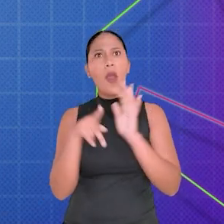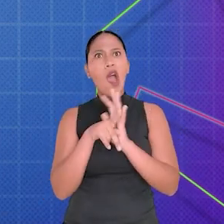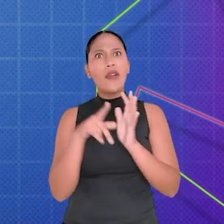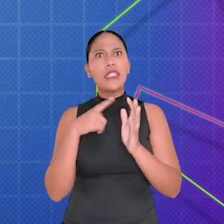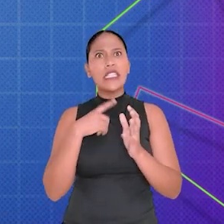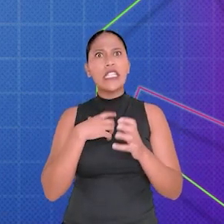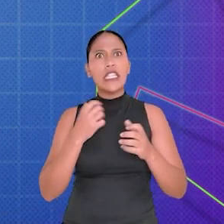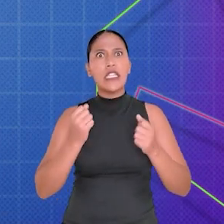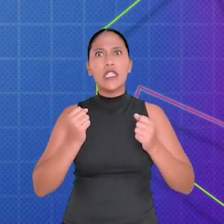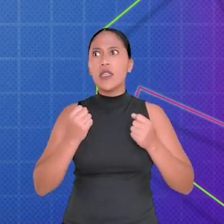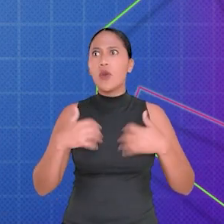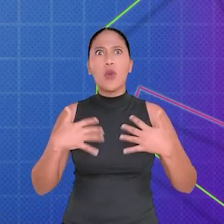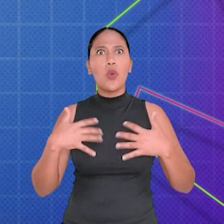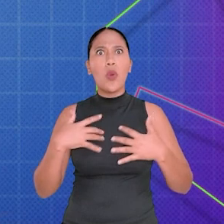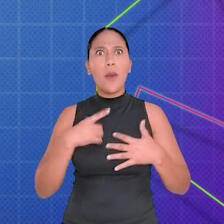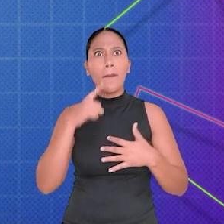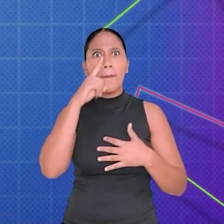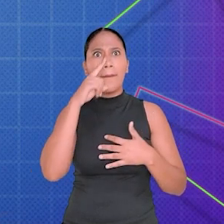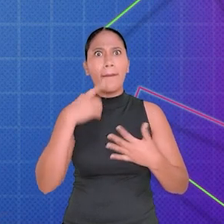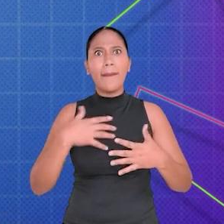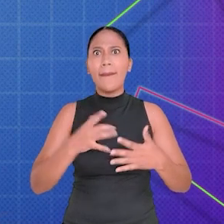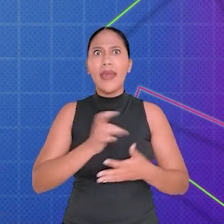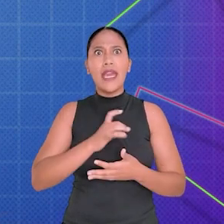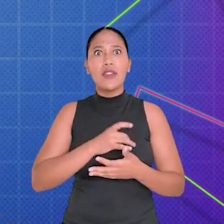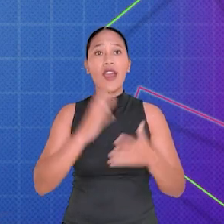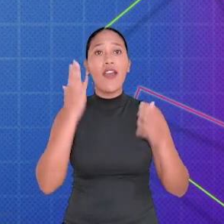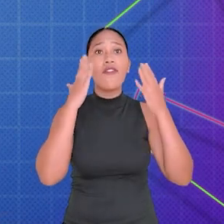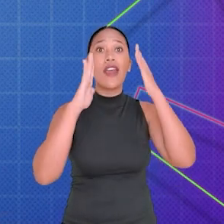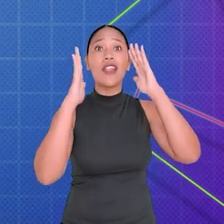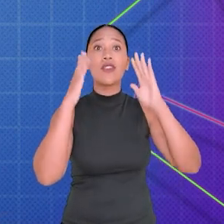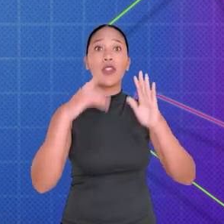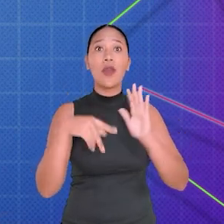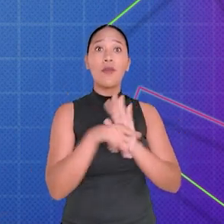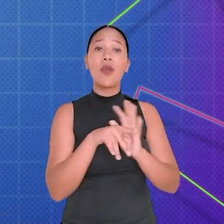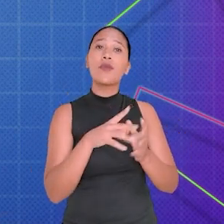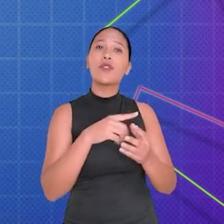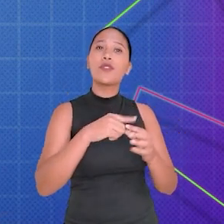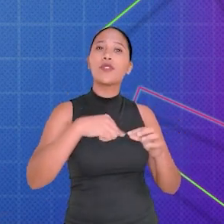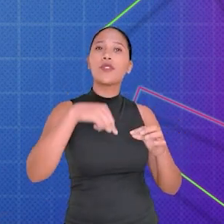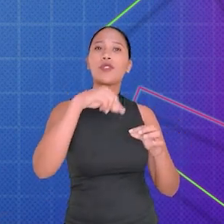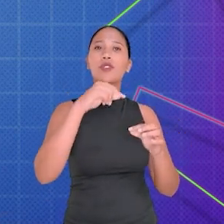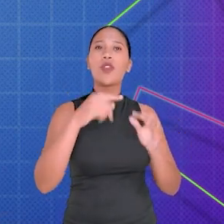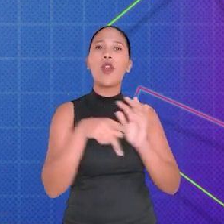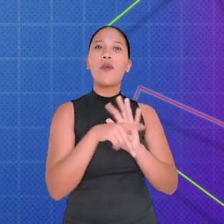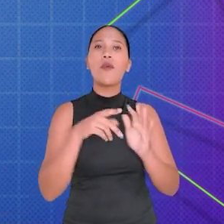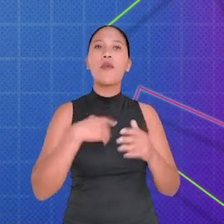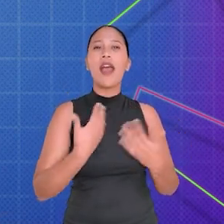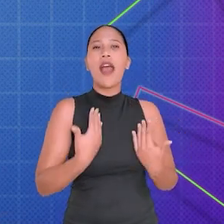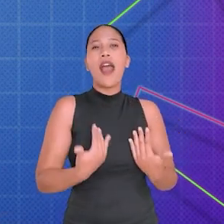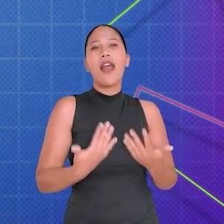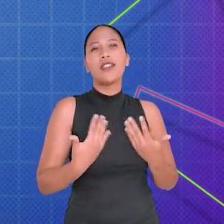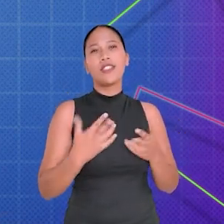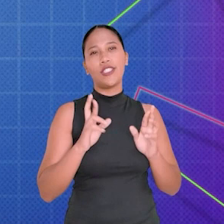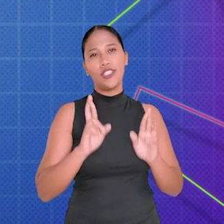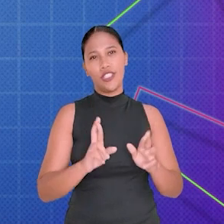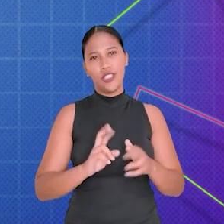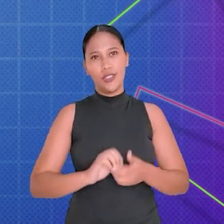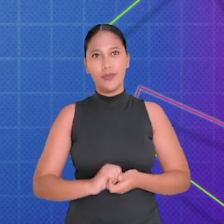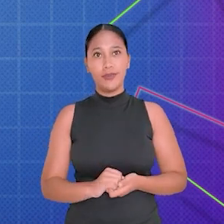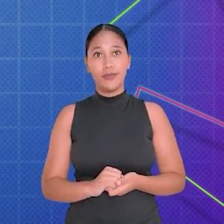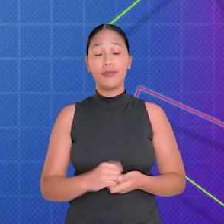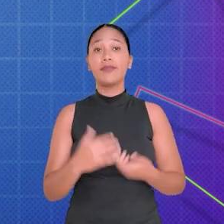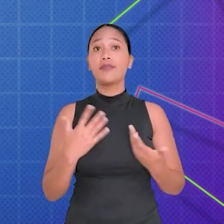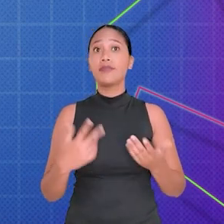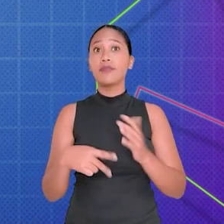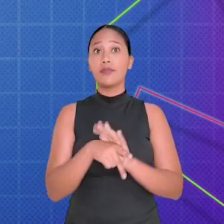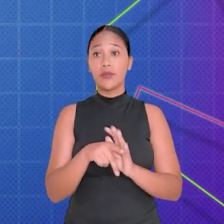formas angulares para criar uma sensação de tensão e medo, enquanto um jogo de aventura pode utilizar formas orgânicas para criar uma atmosfera mais agradável